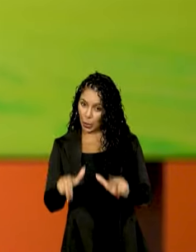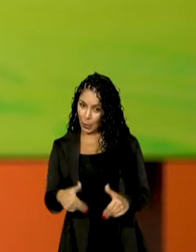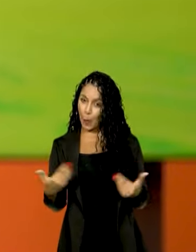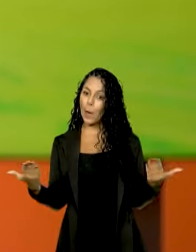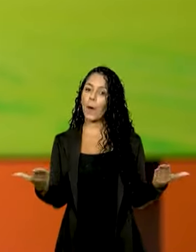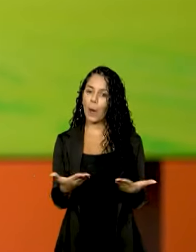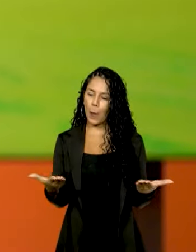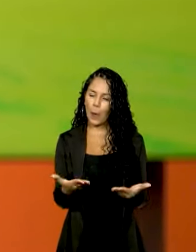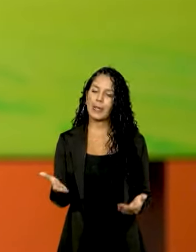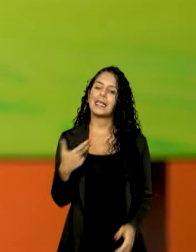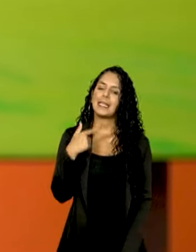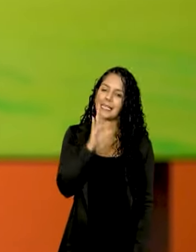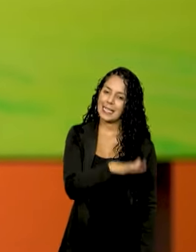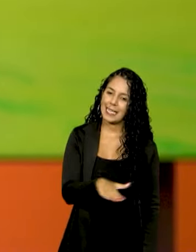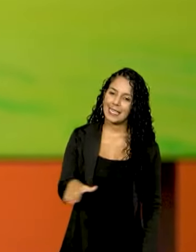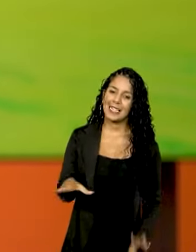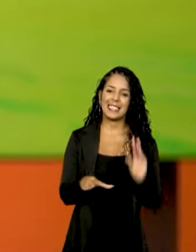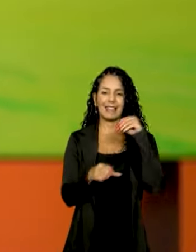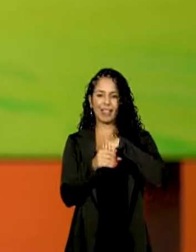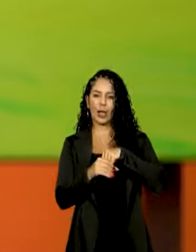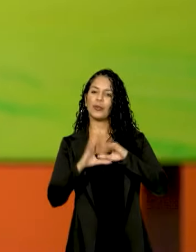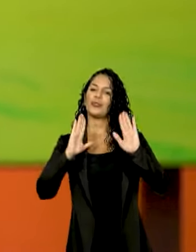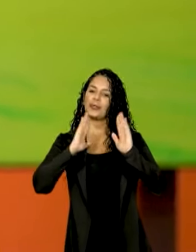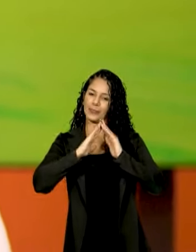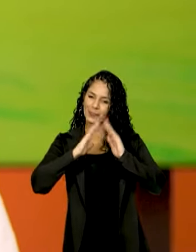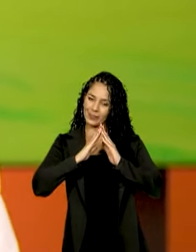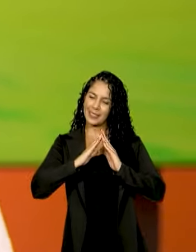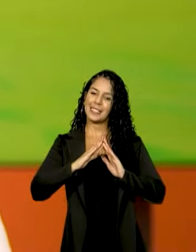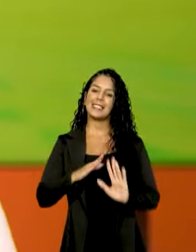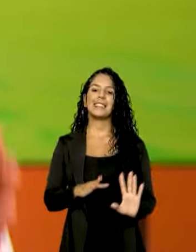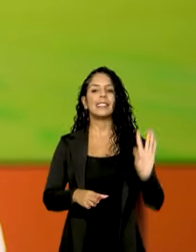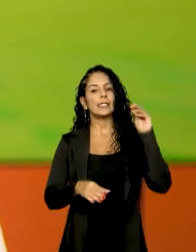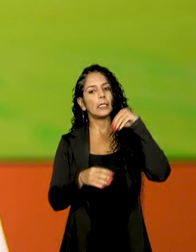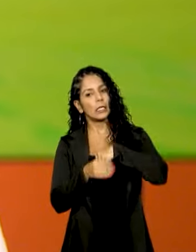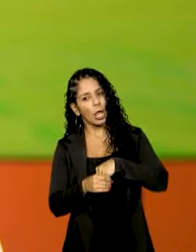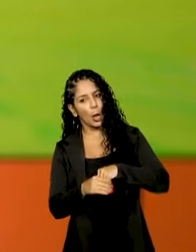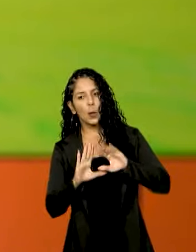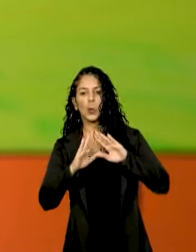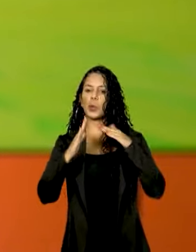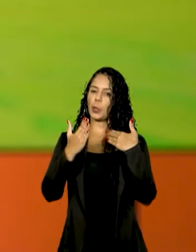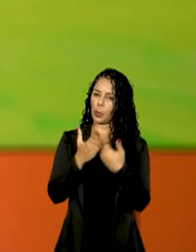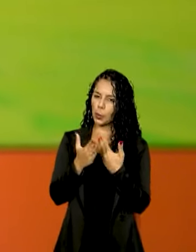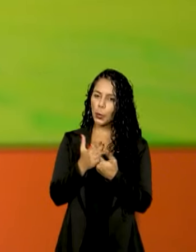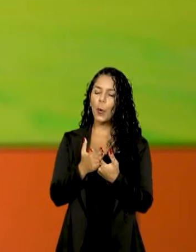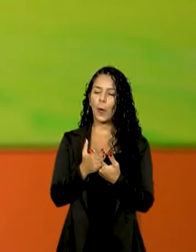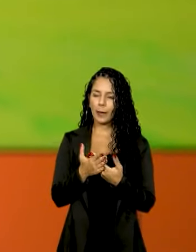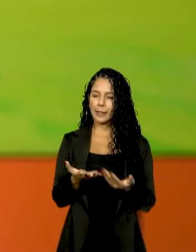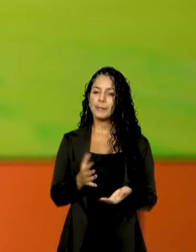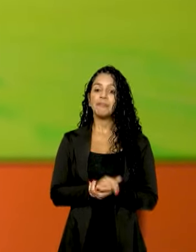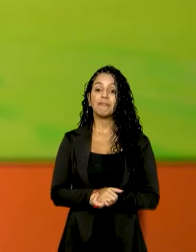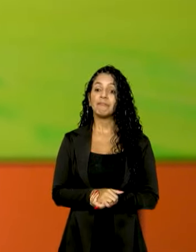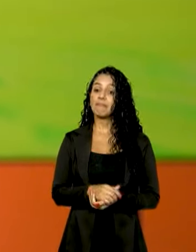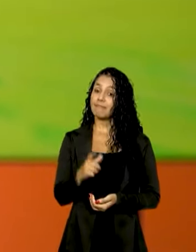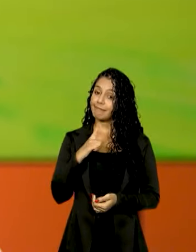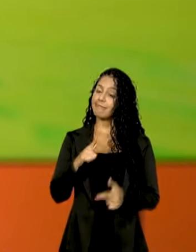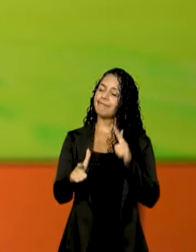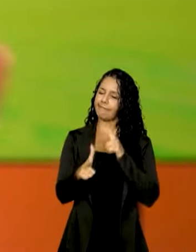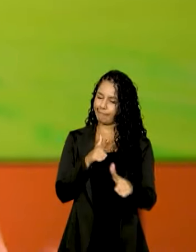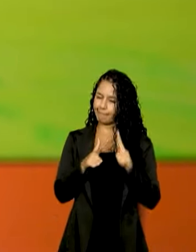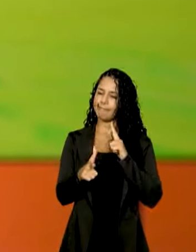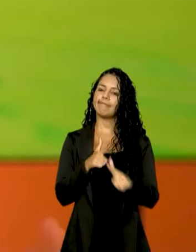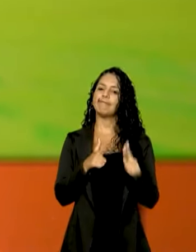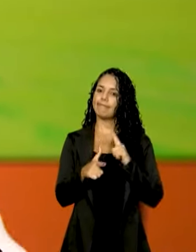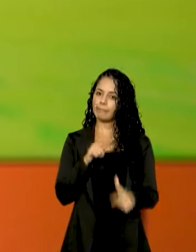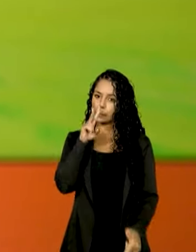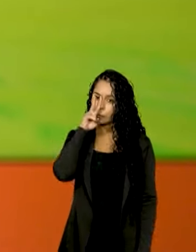a criança dentro dos lares, dentro das escolas, que está tendo um problema